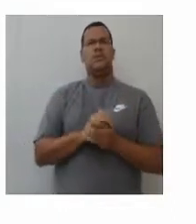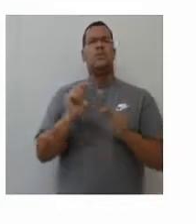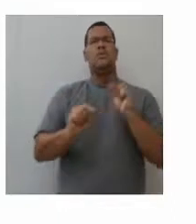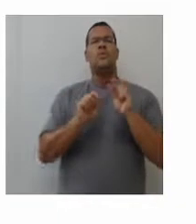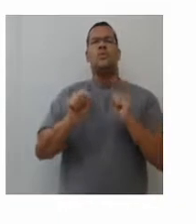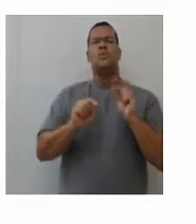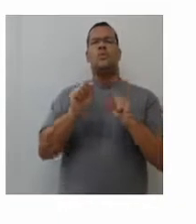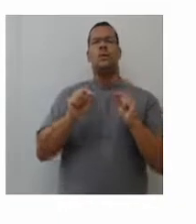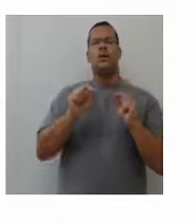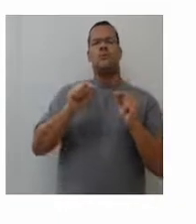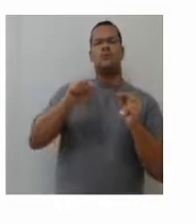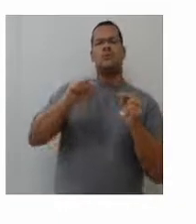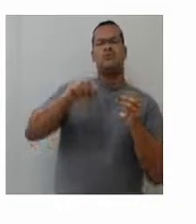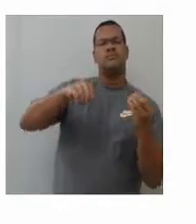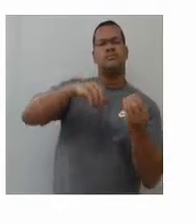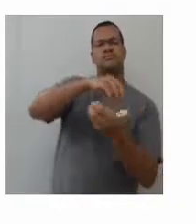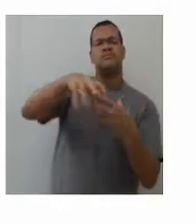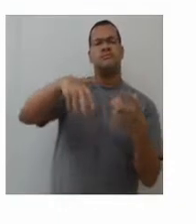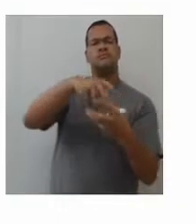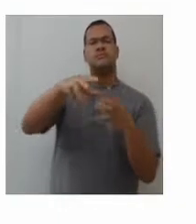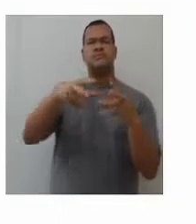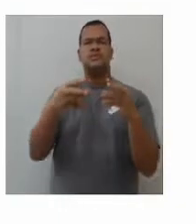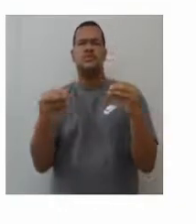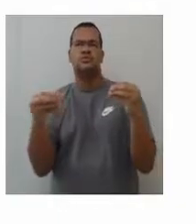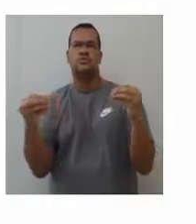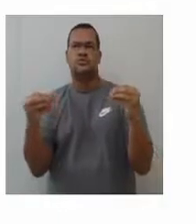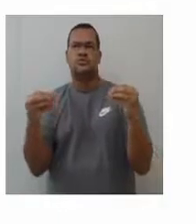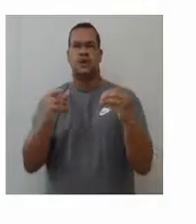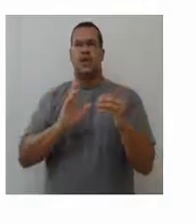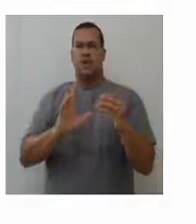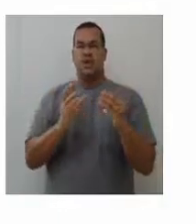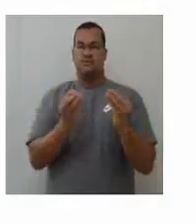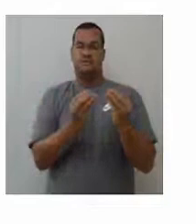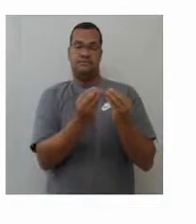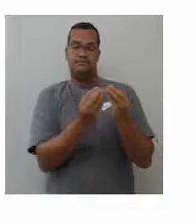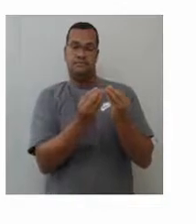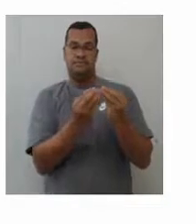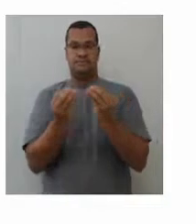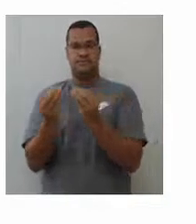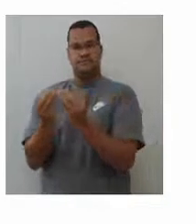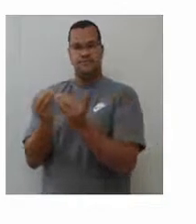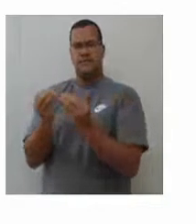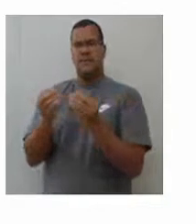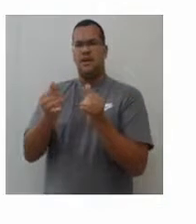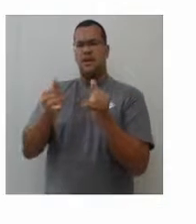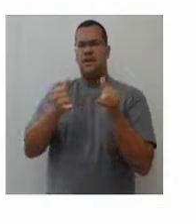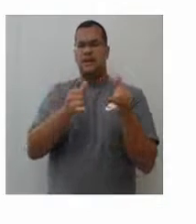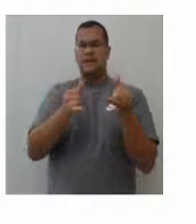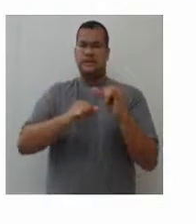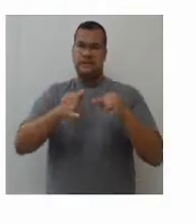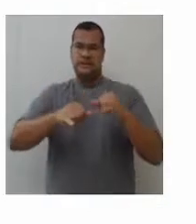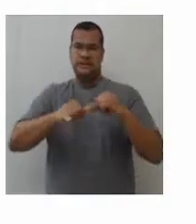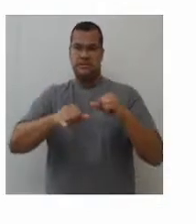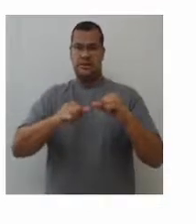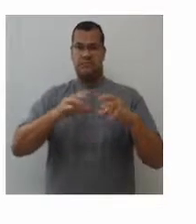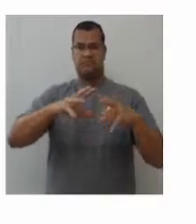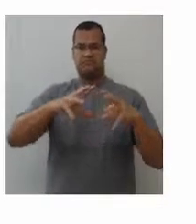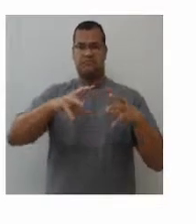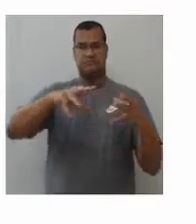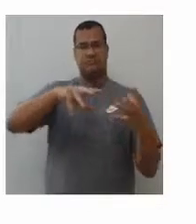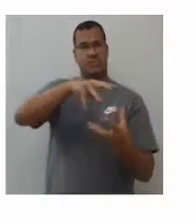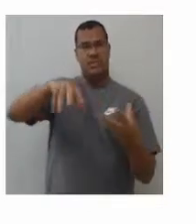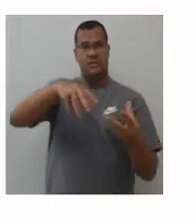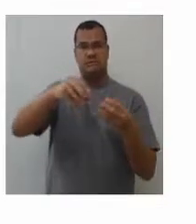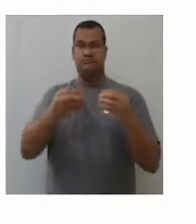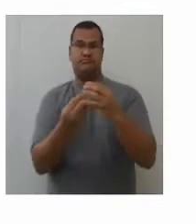uma mistura heterogênea? Duas ou mais espécies químicas diferentes, que não apresentam as mesmas propriedades em toda a